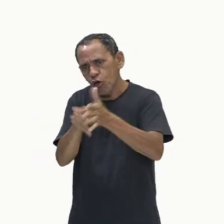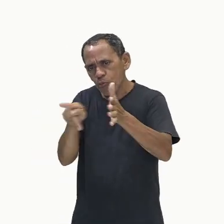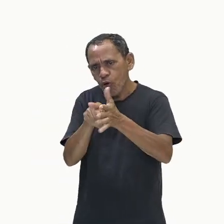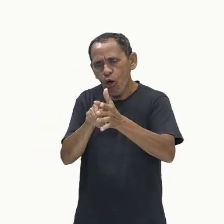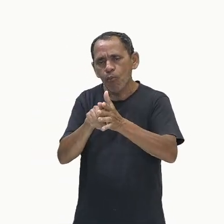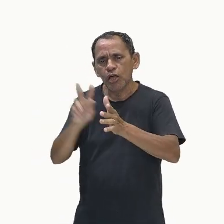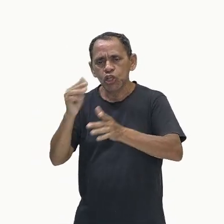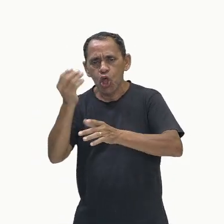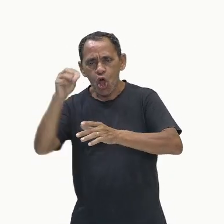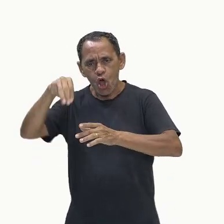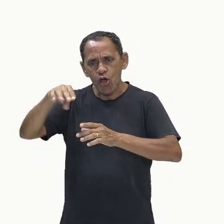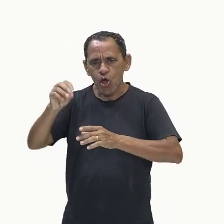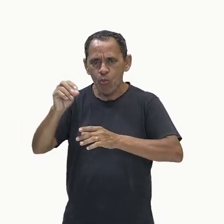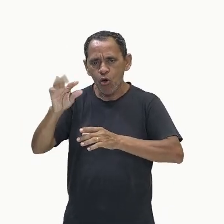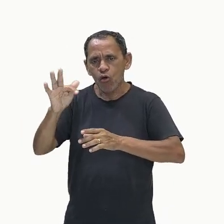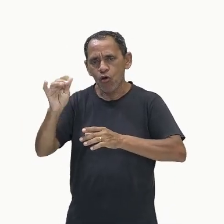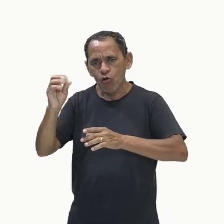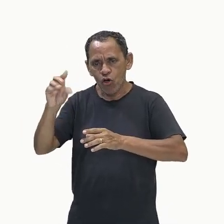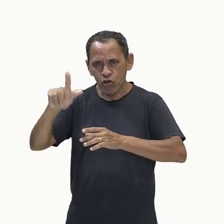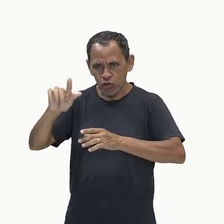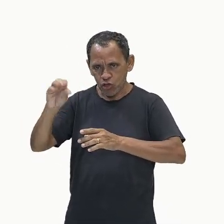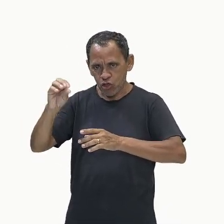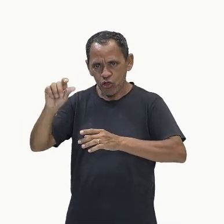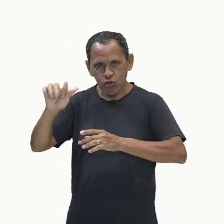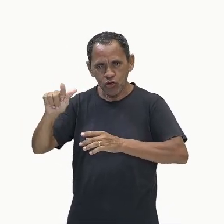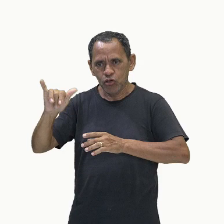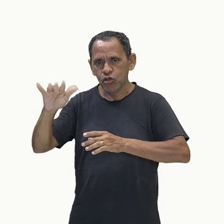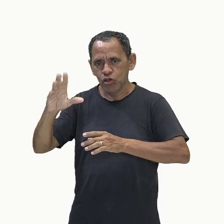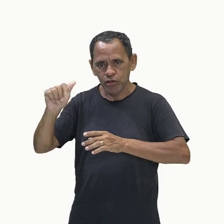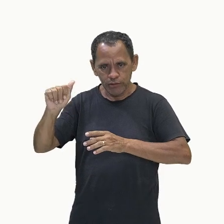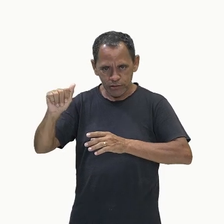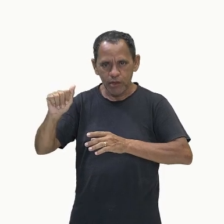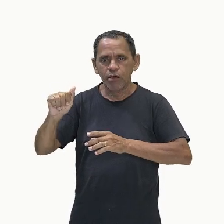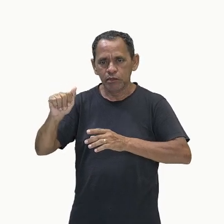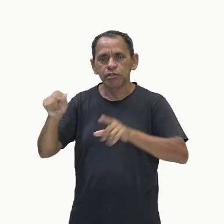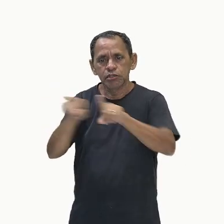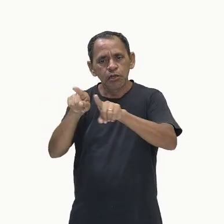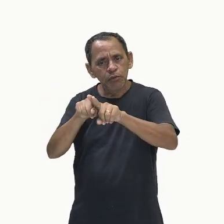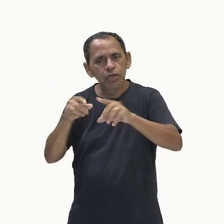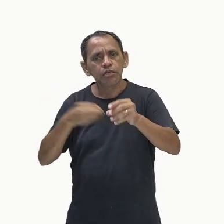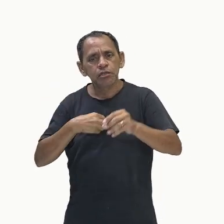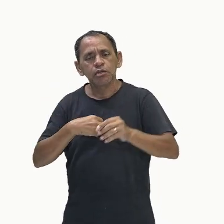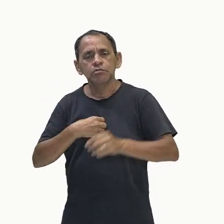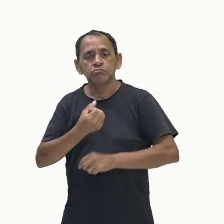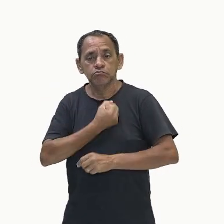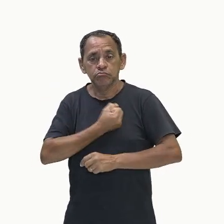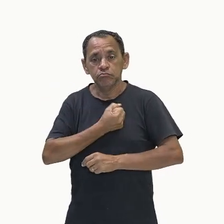organizados, os homólogos, do maior para o menor, aí começa a numeração número 1,